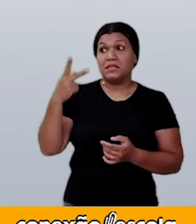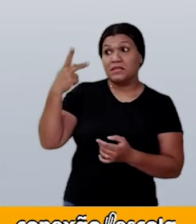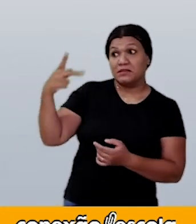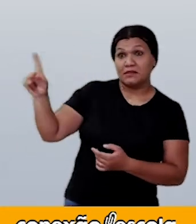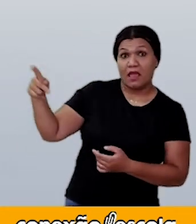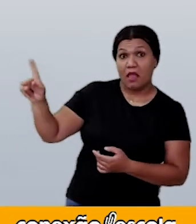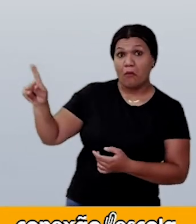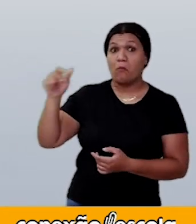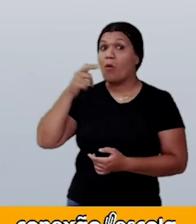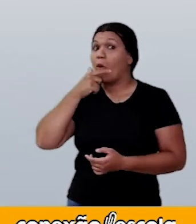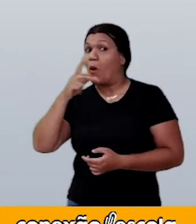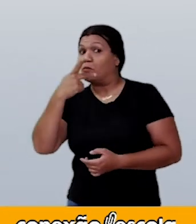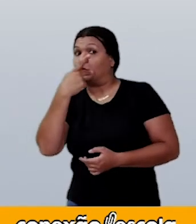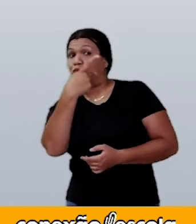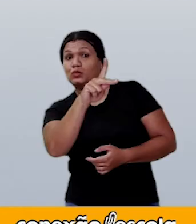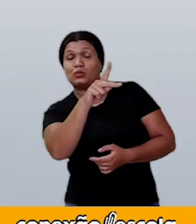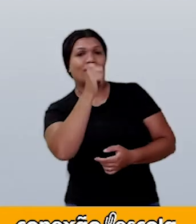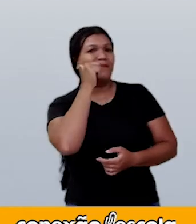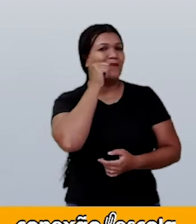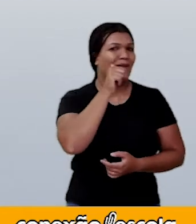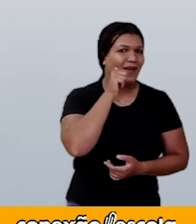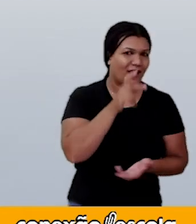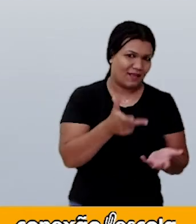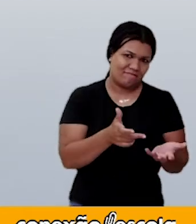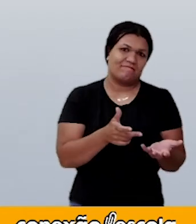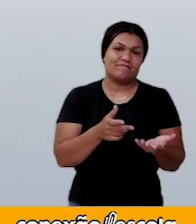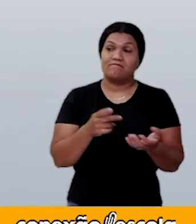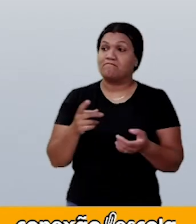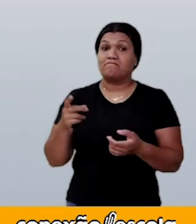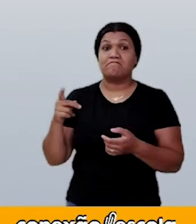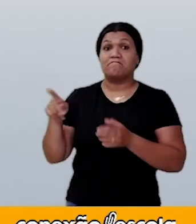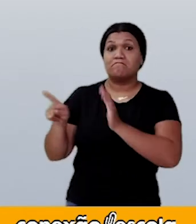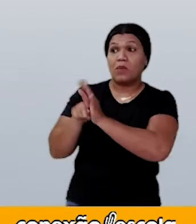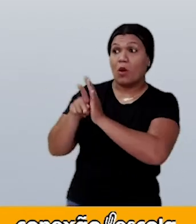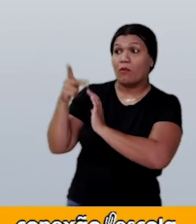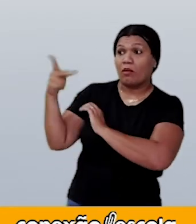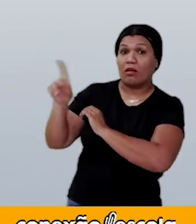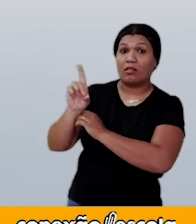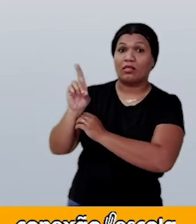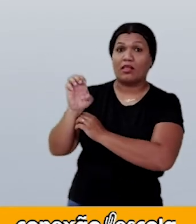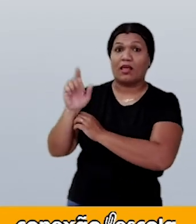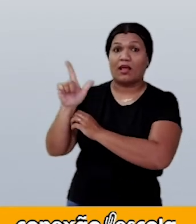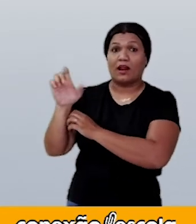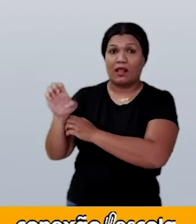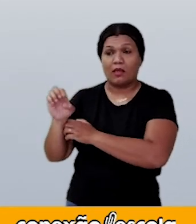tua, seu ou sua, dele ou dela,